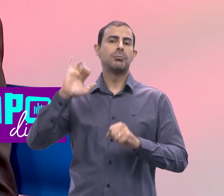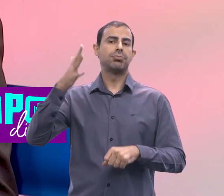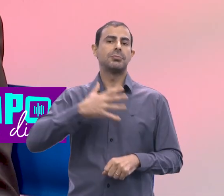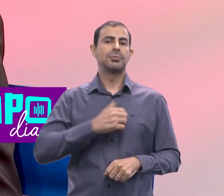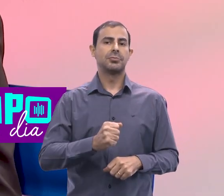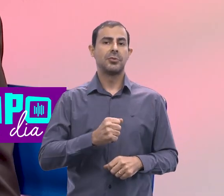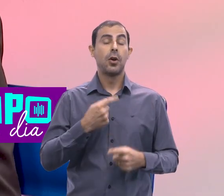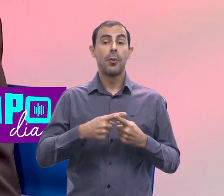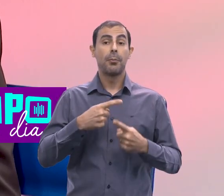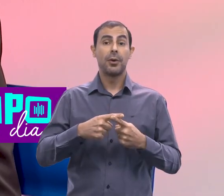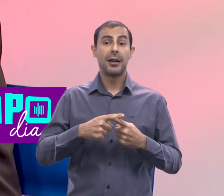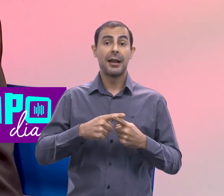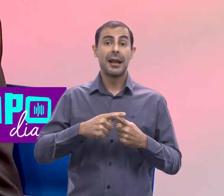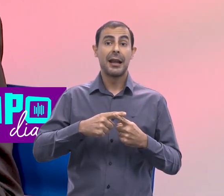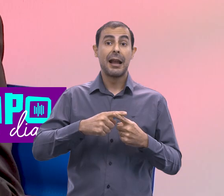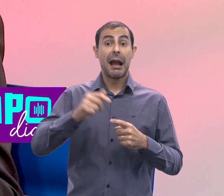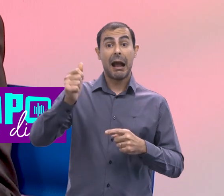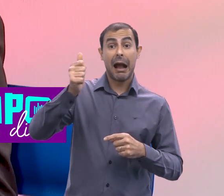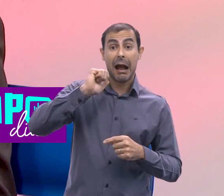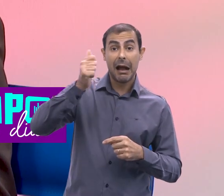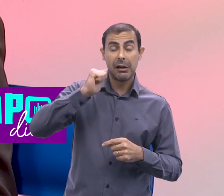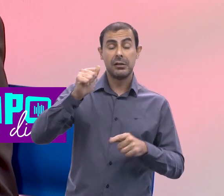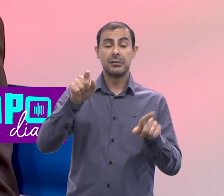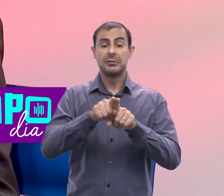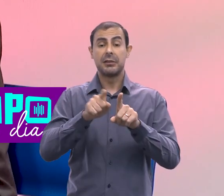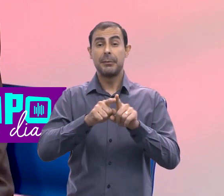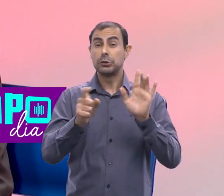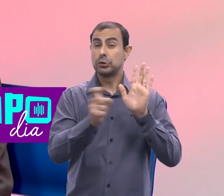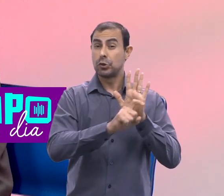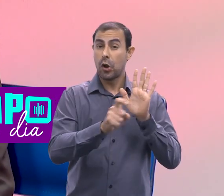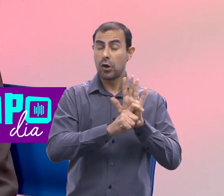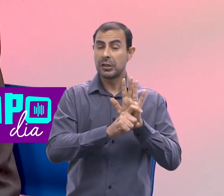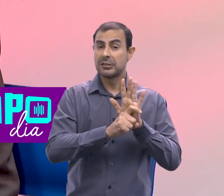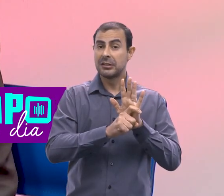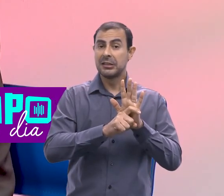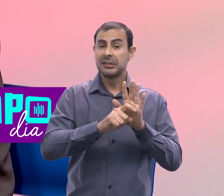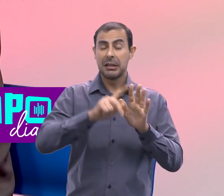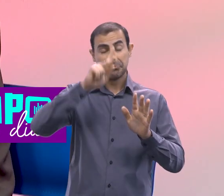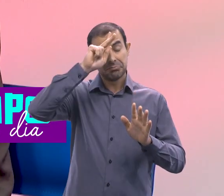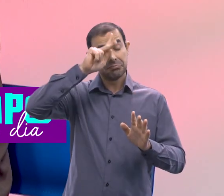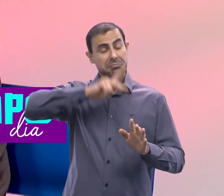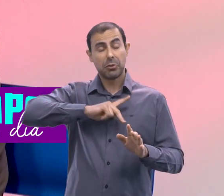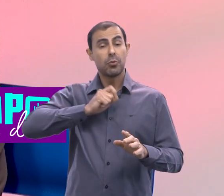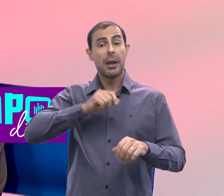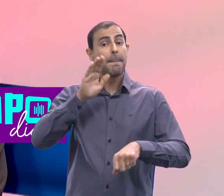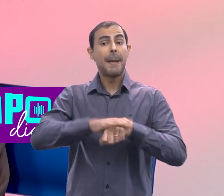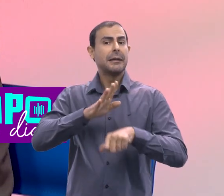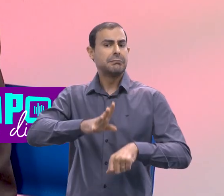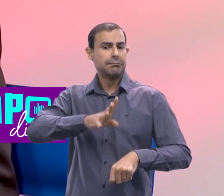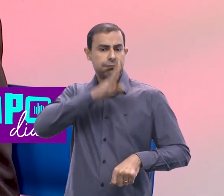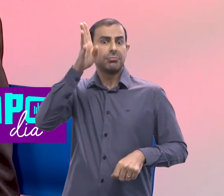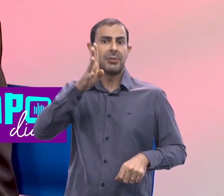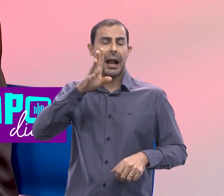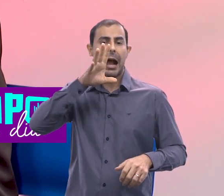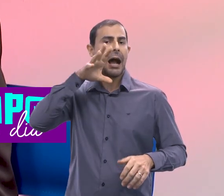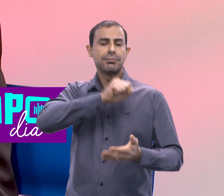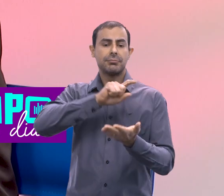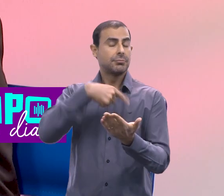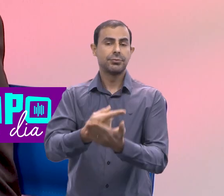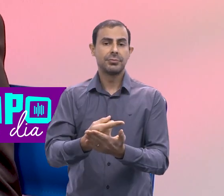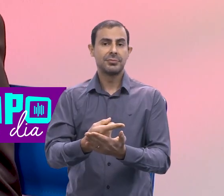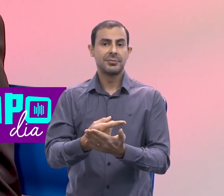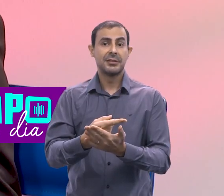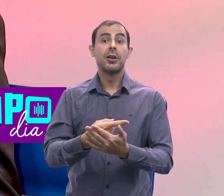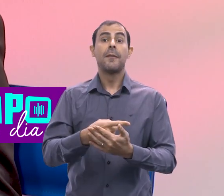a droga diminui a crítica e aumenta a impulsividade. Uma das coisas que a gente precisa trabalhar com mais frequência